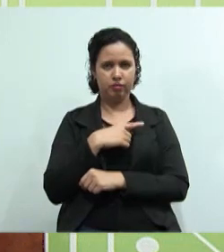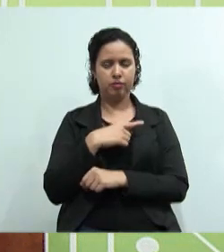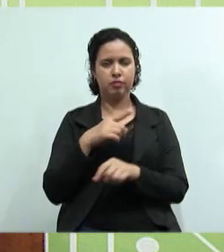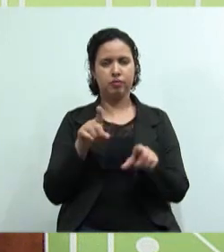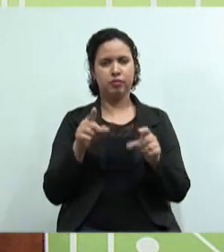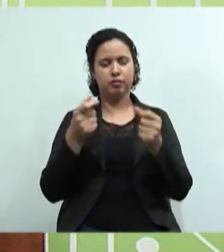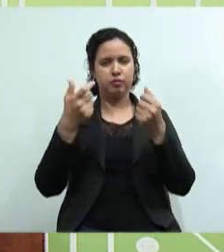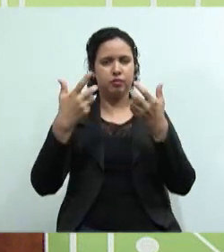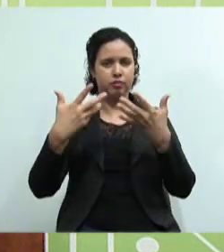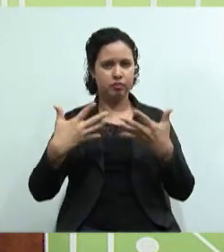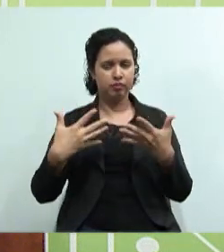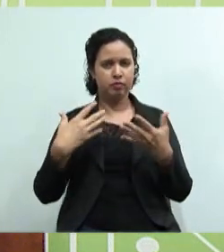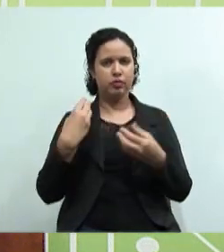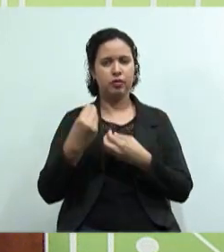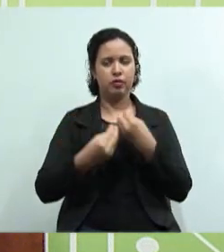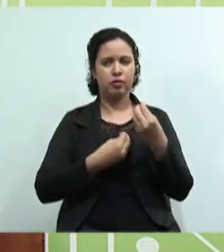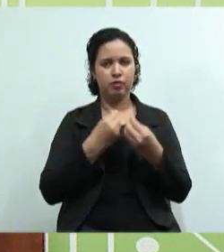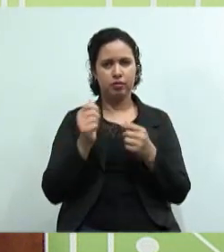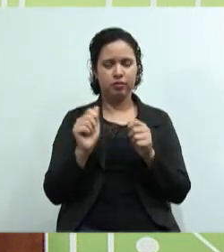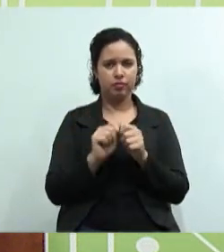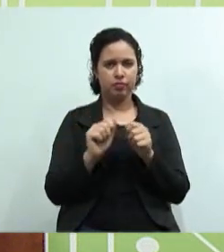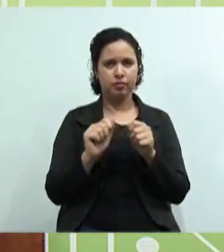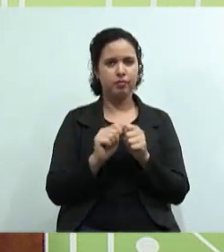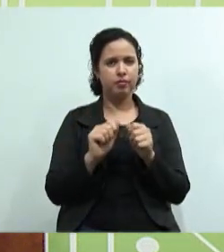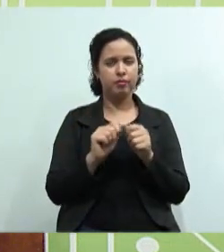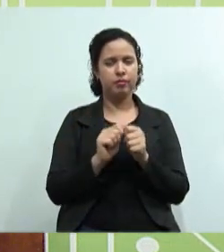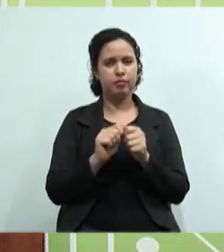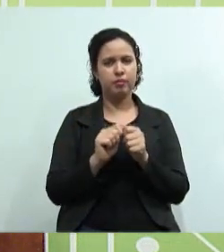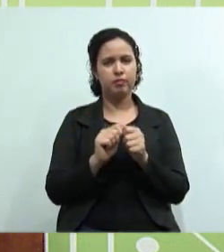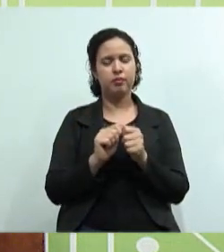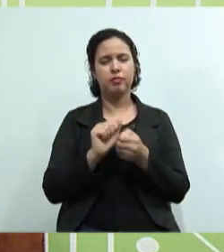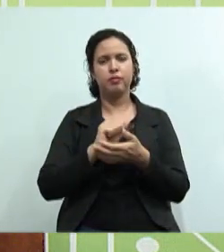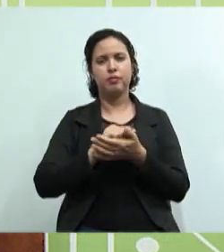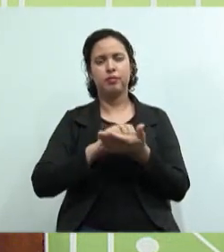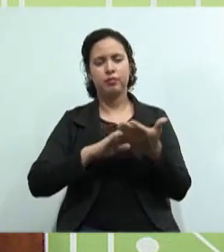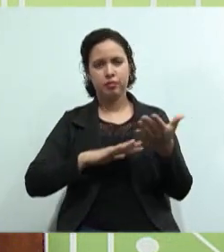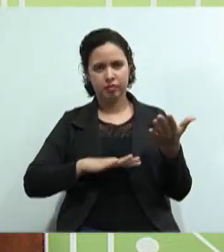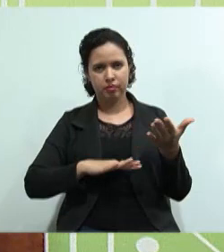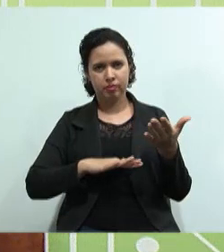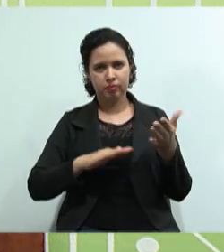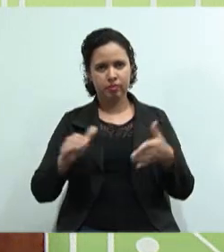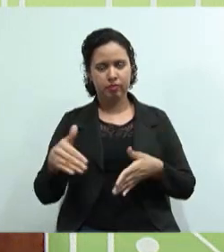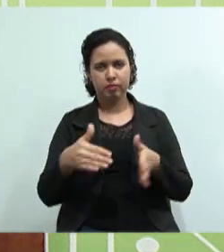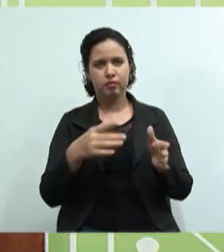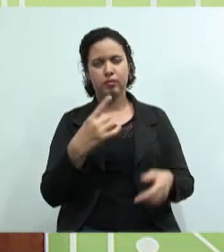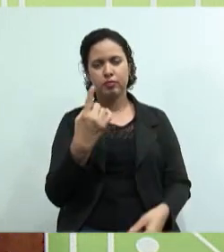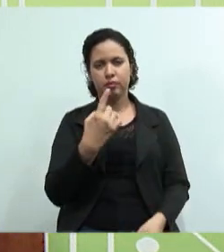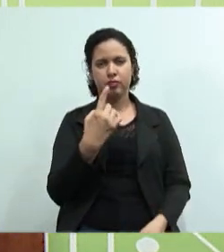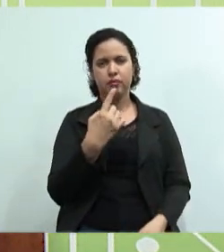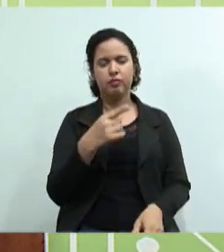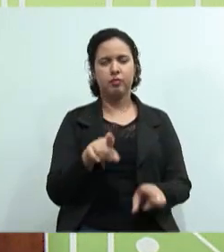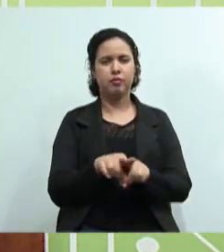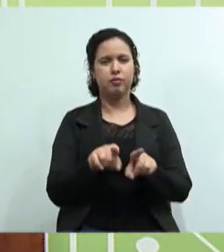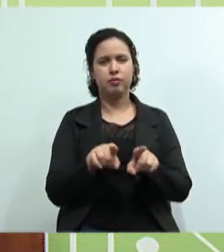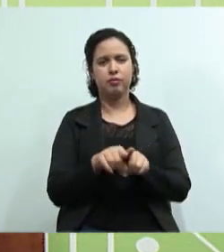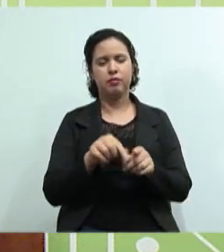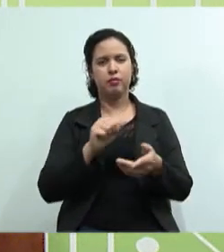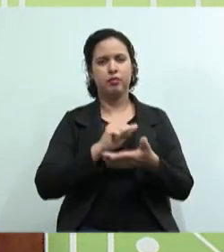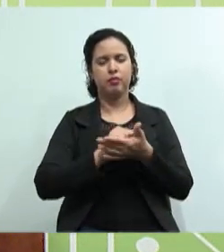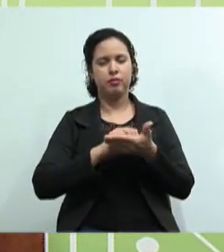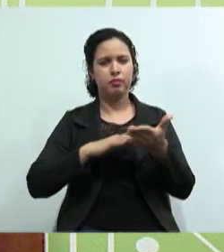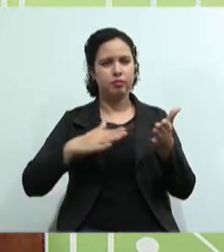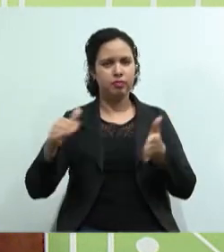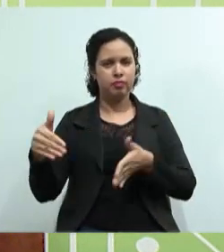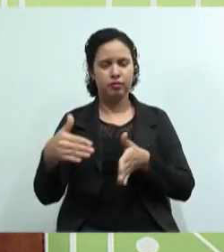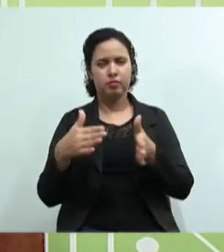também como construir a atividade de percurso 1 e a atividade de percurso 2. Então, todas essas